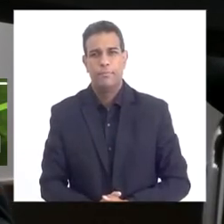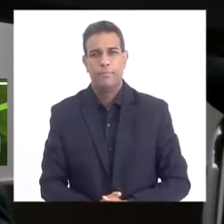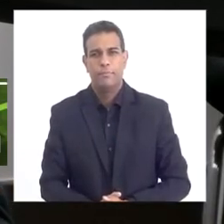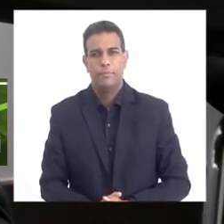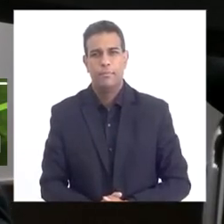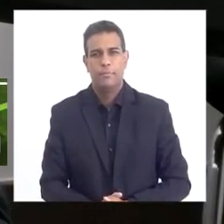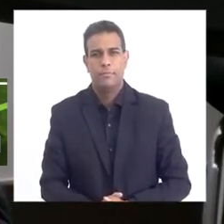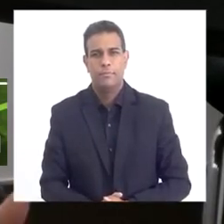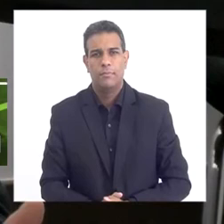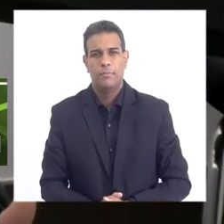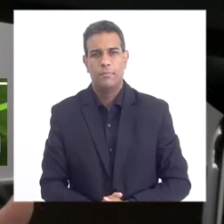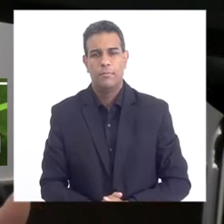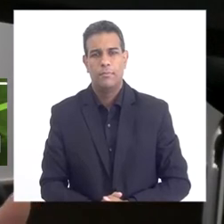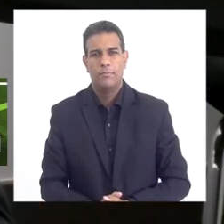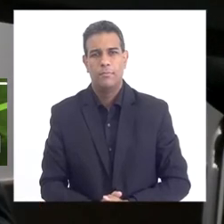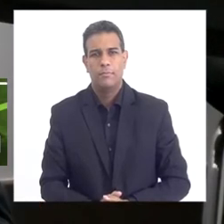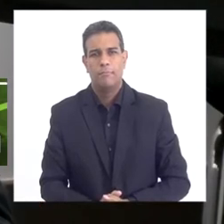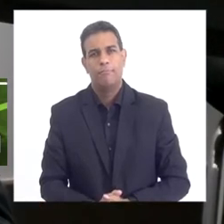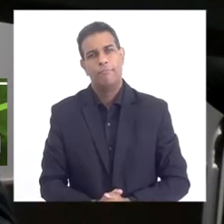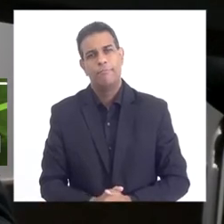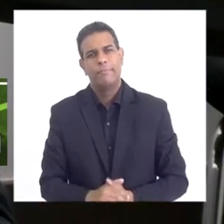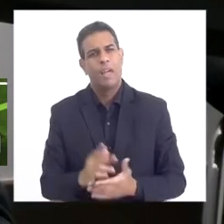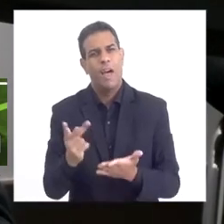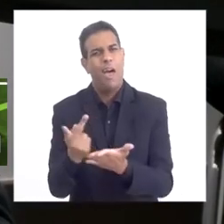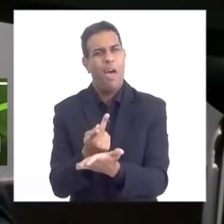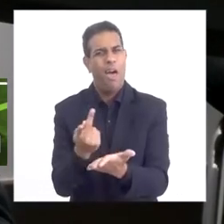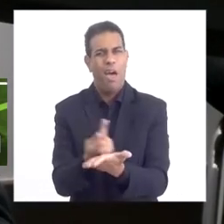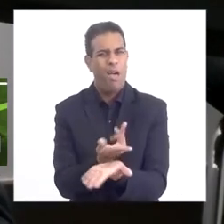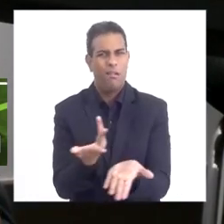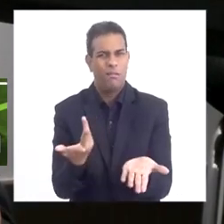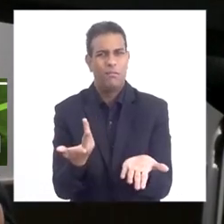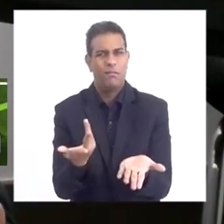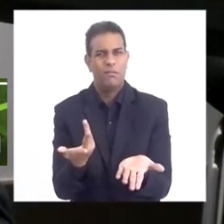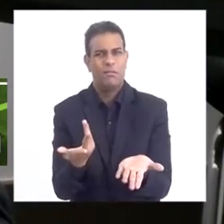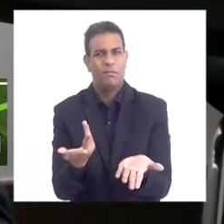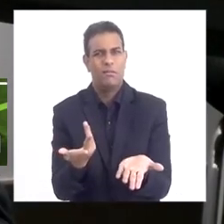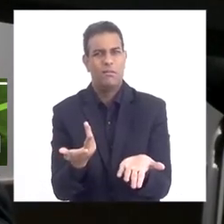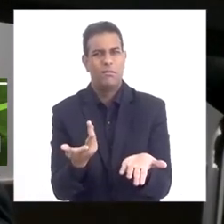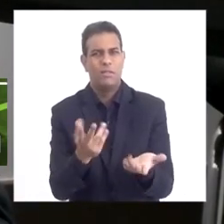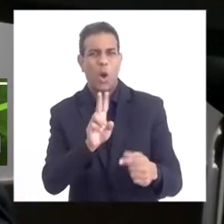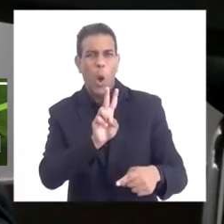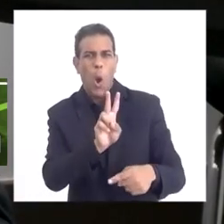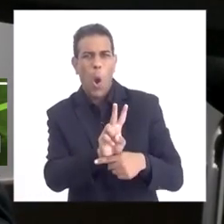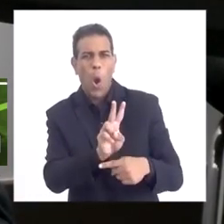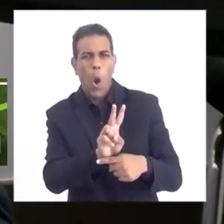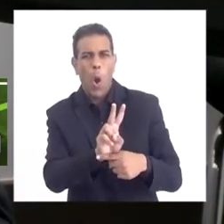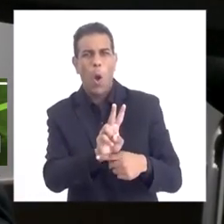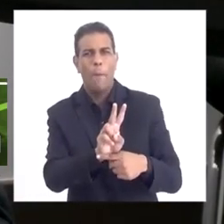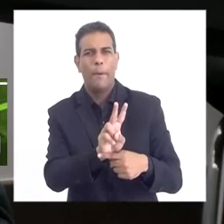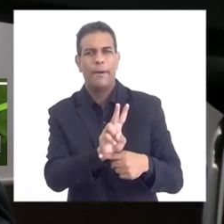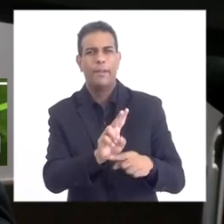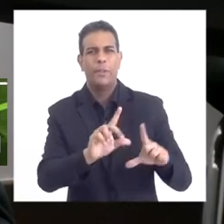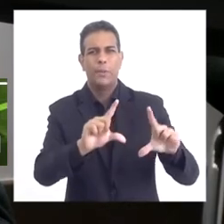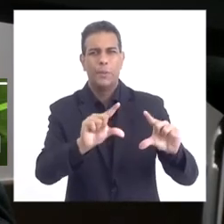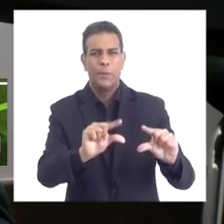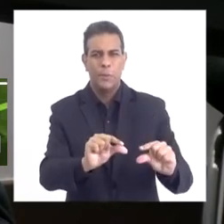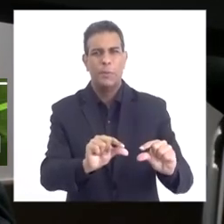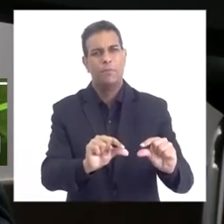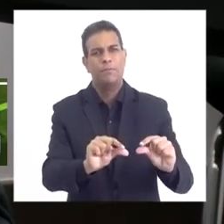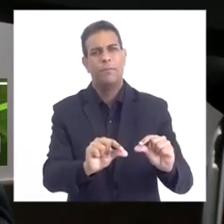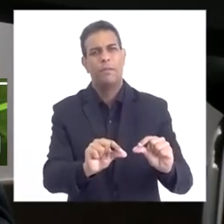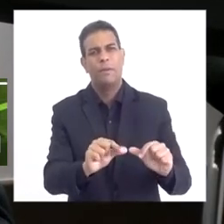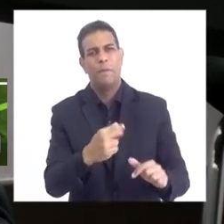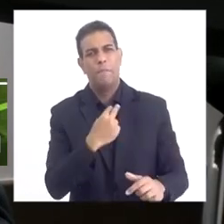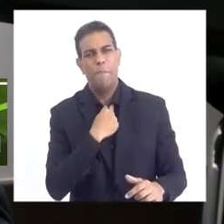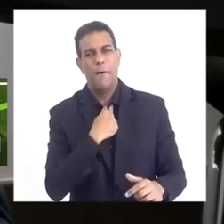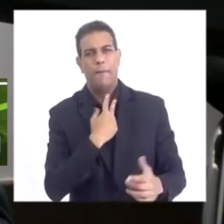como se erra as estimativas de inflação. E é claro que